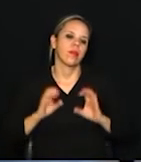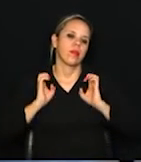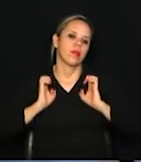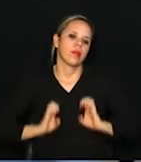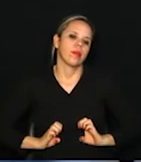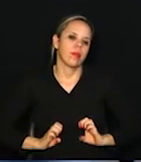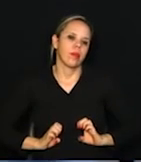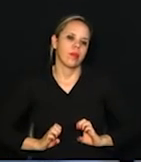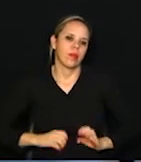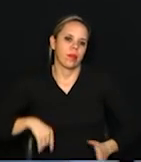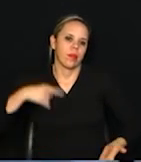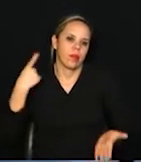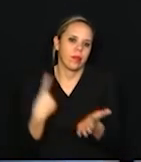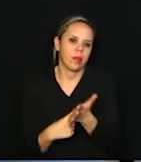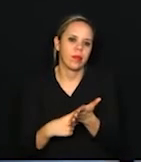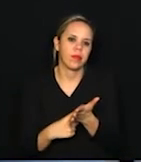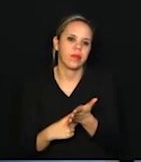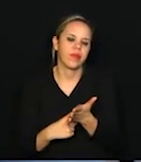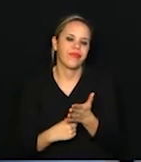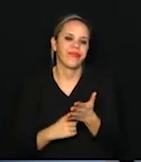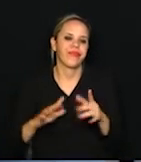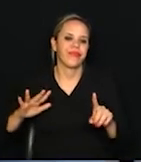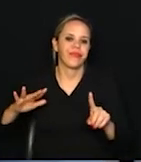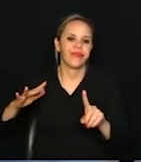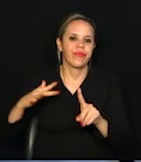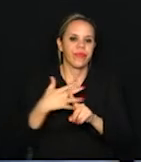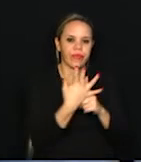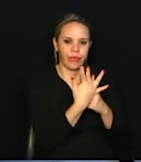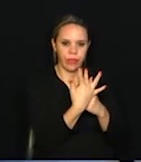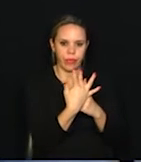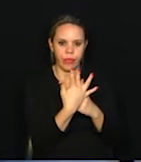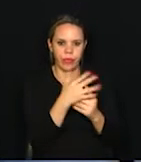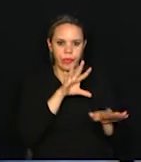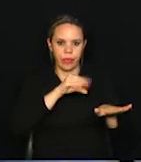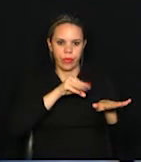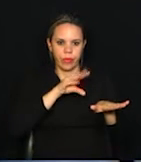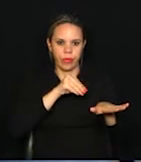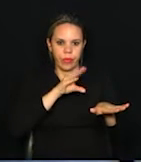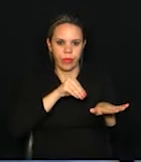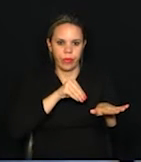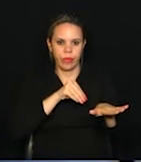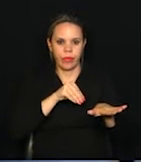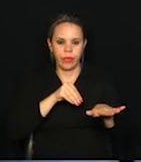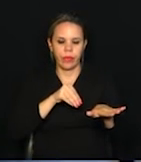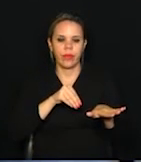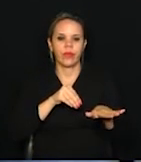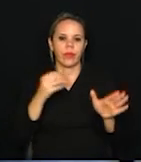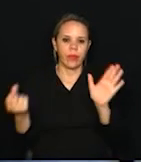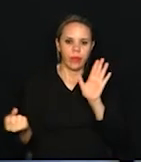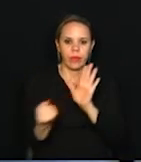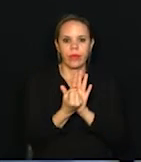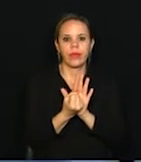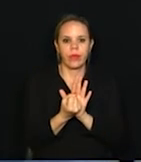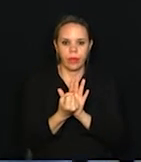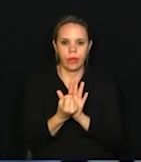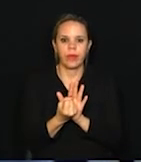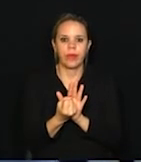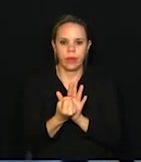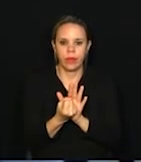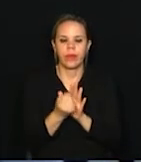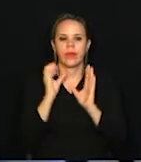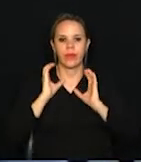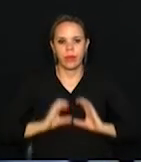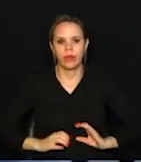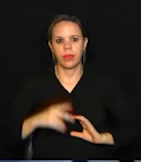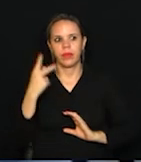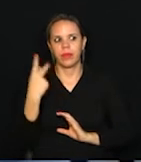é compromisso, é cidadania. Então, o radar simplesmente registra esse teu